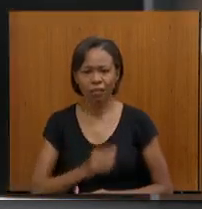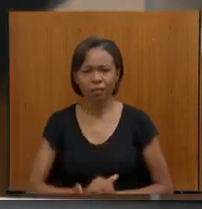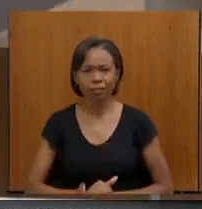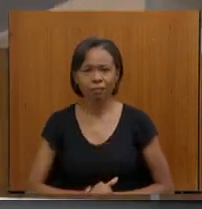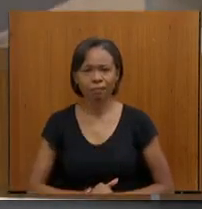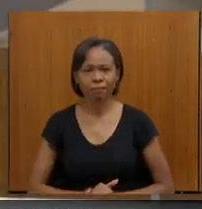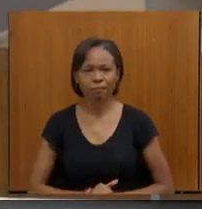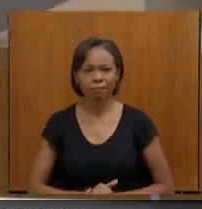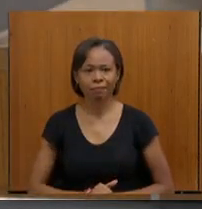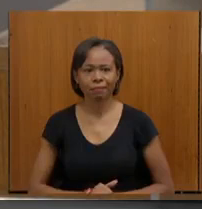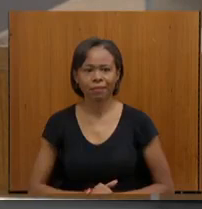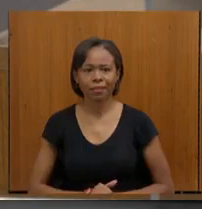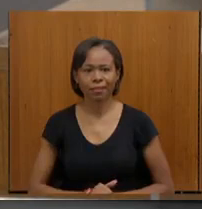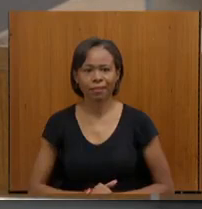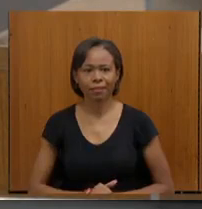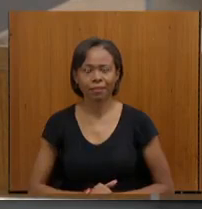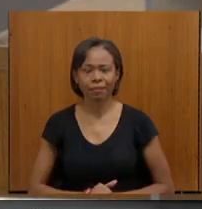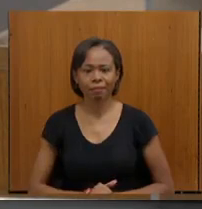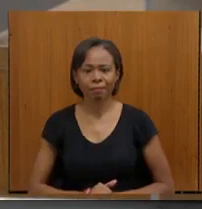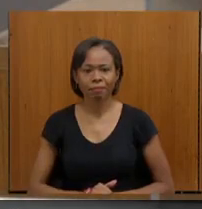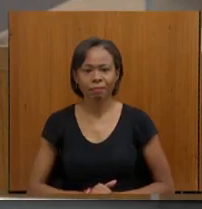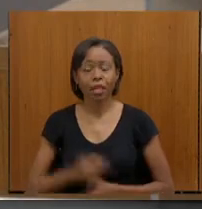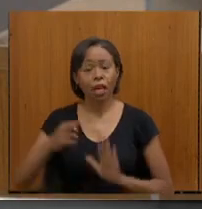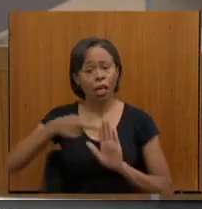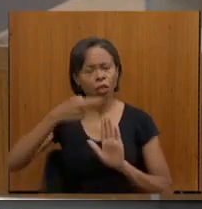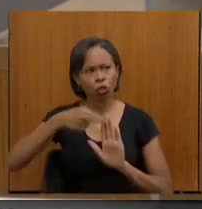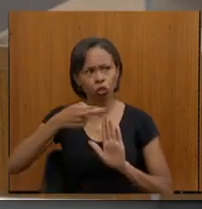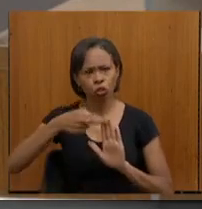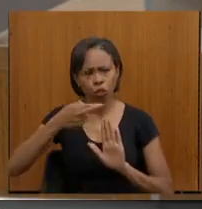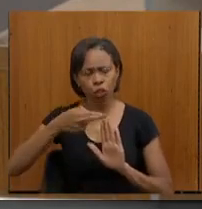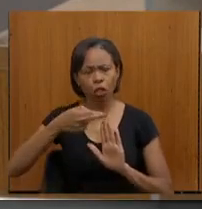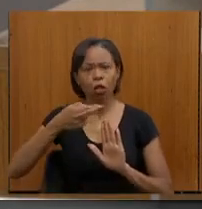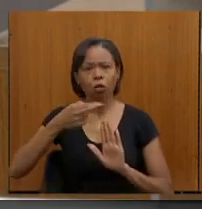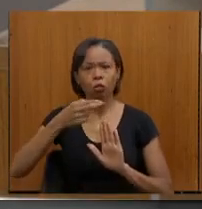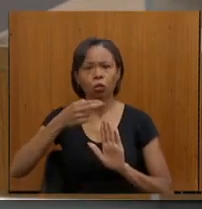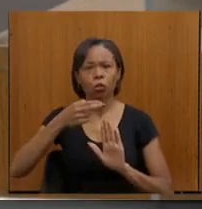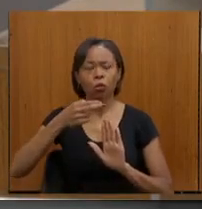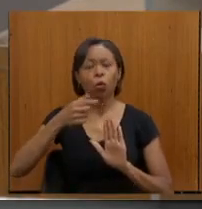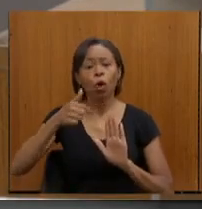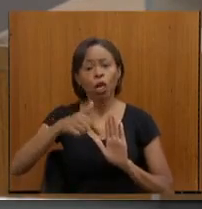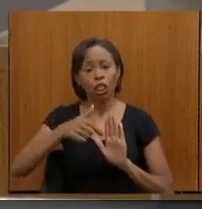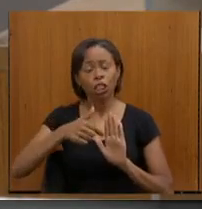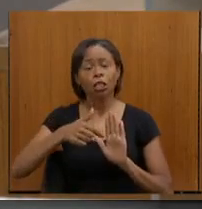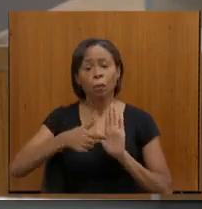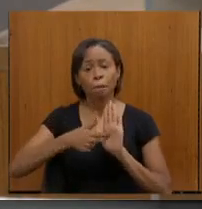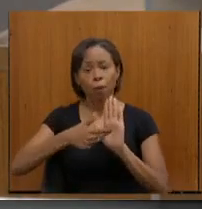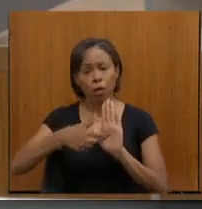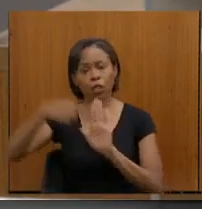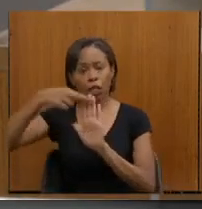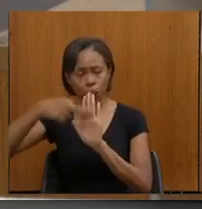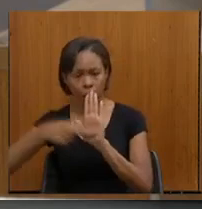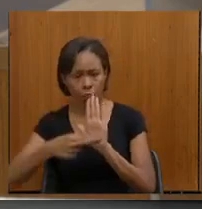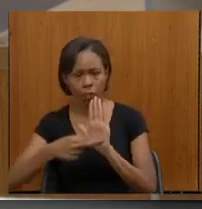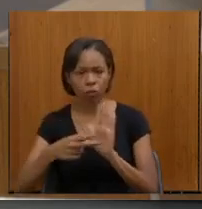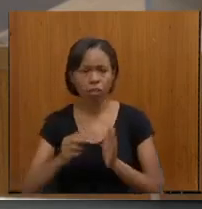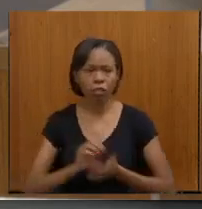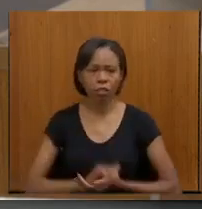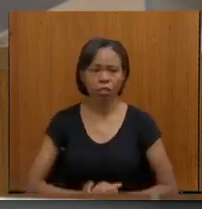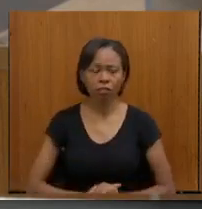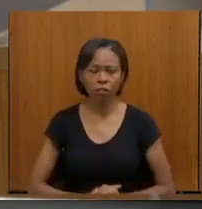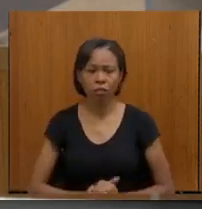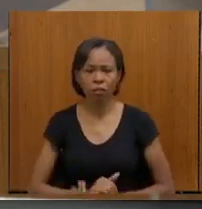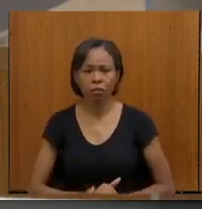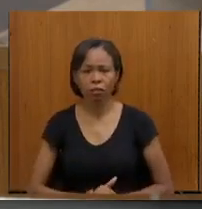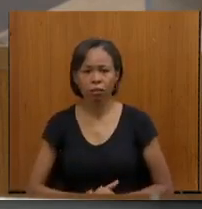e eu já falei sobre a resolução crp e que coloca a necessidade das diretrizes próximo